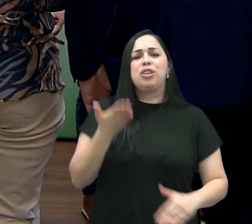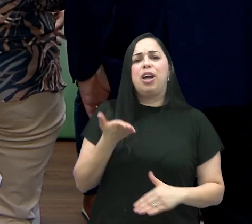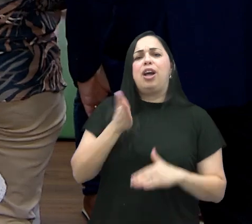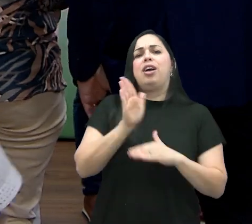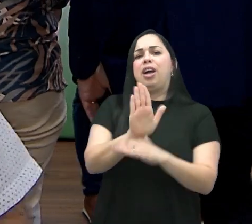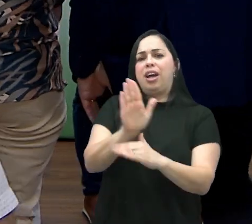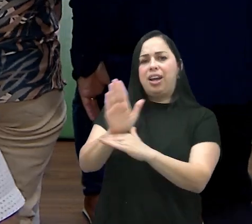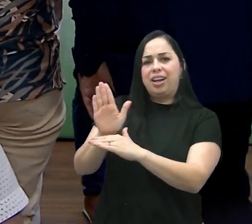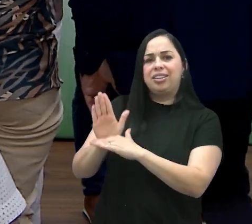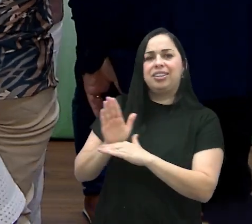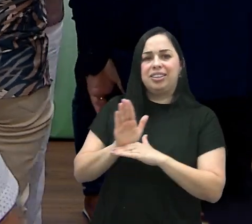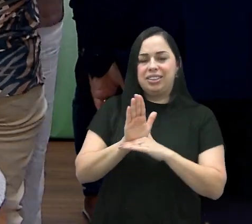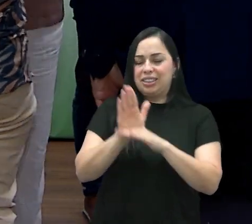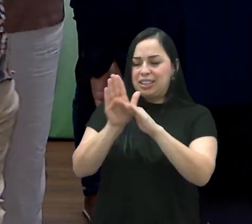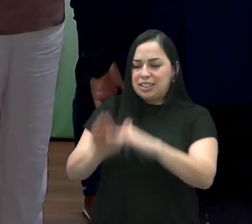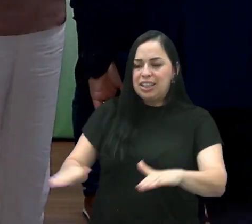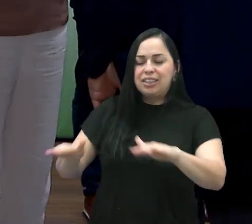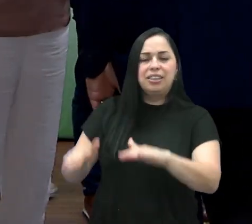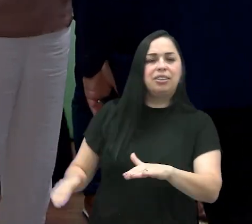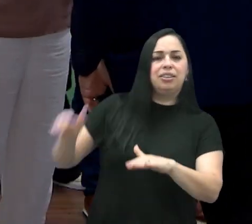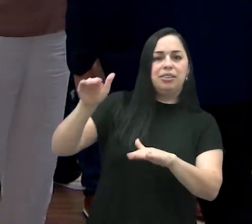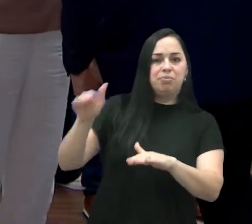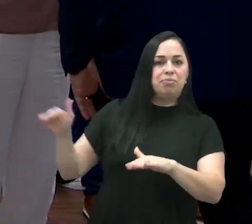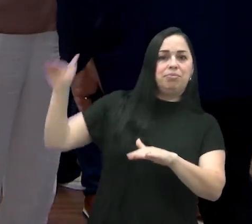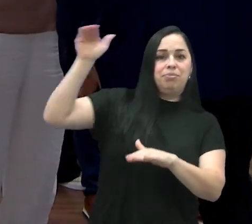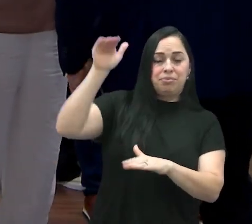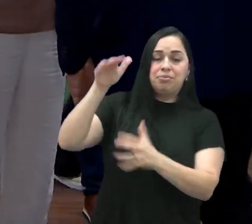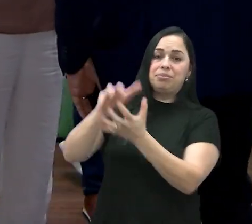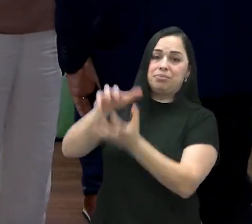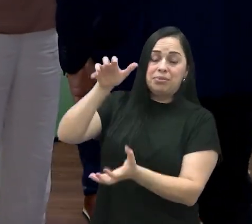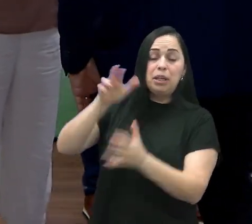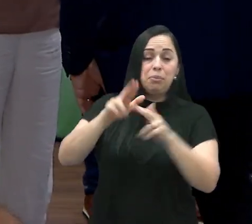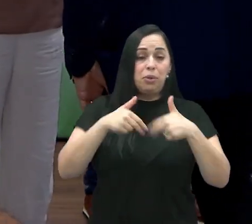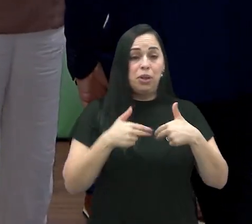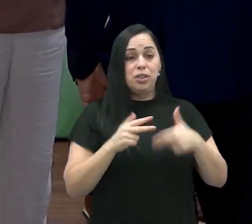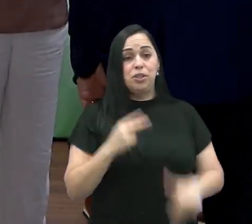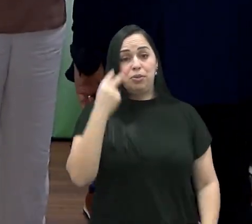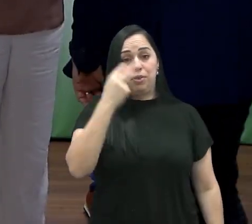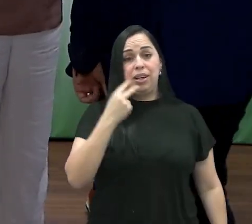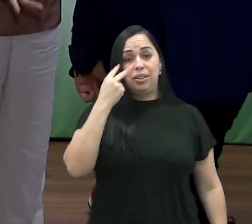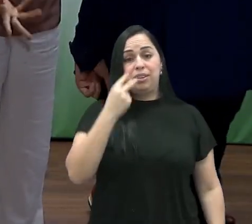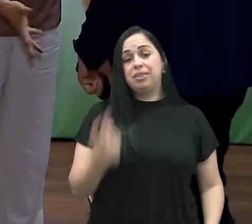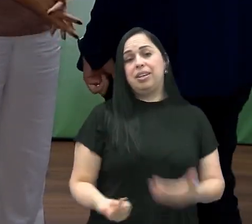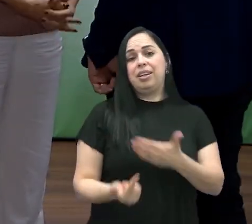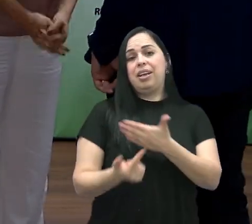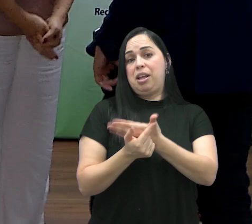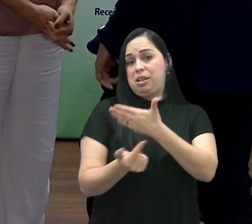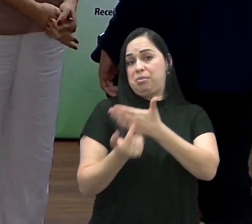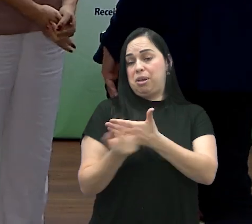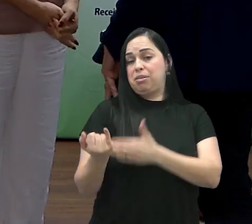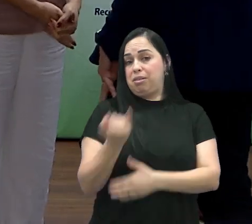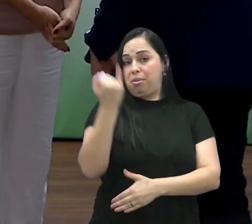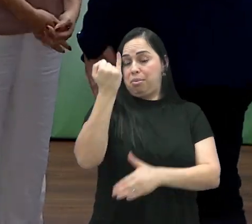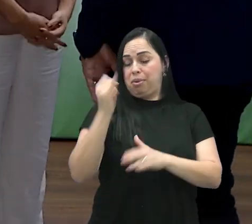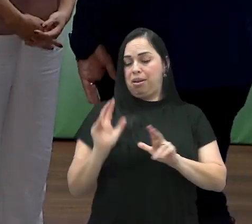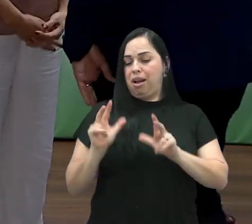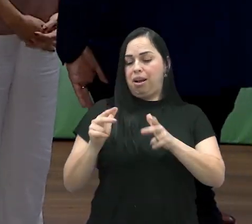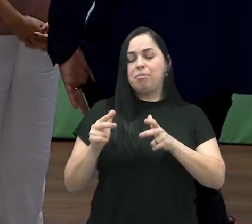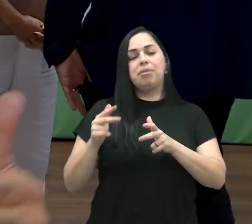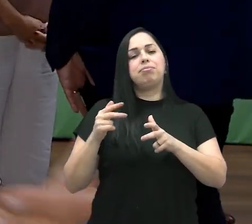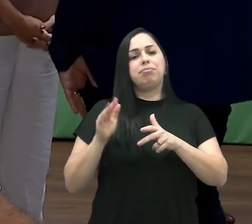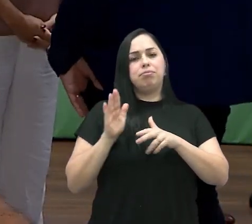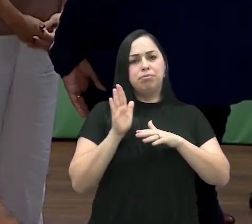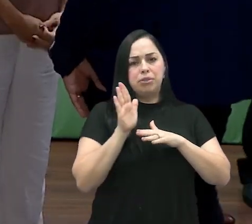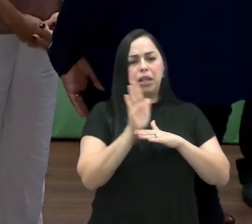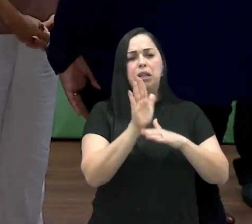ainda mais com as políticas públicas do idoso, da criança e adolescente aqui em São José dos Campos. Então a Câmara ela tem um papel fundamental na questão